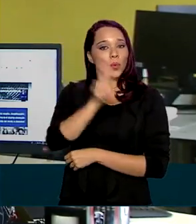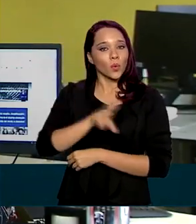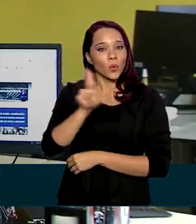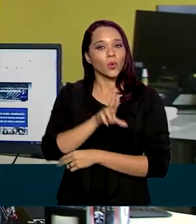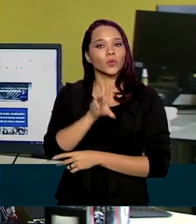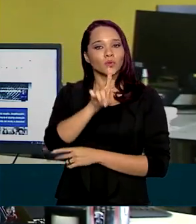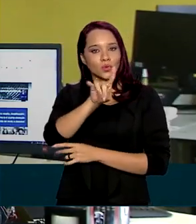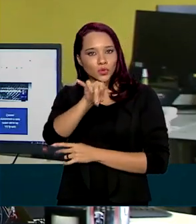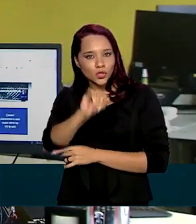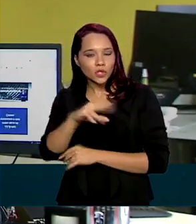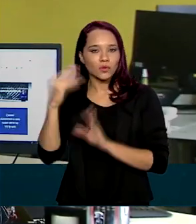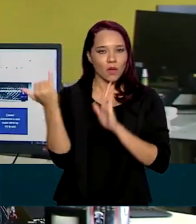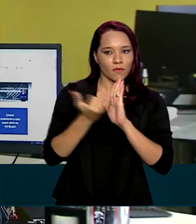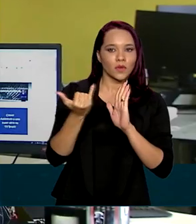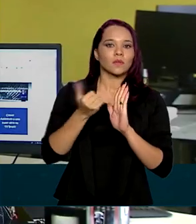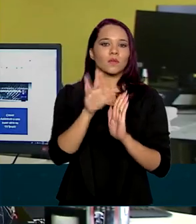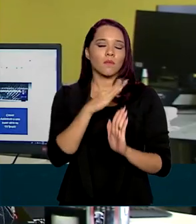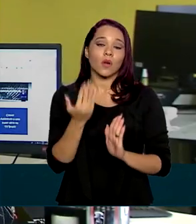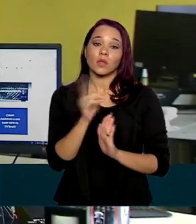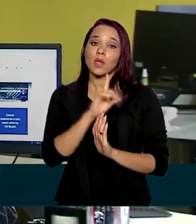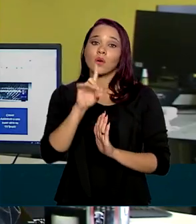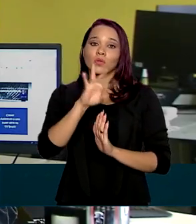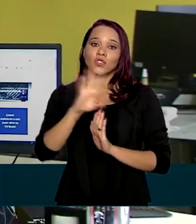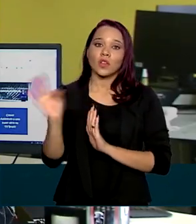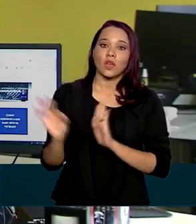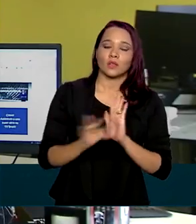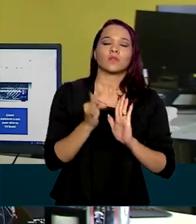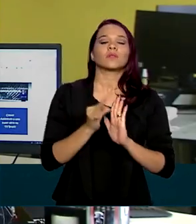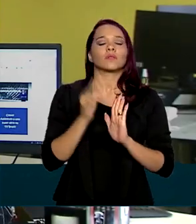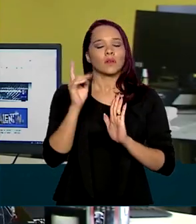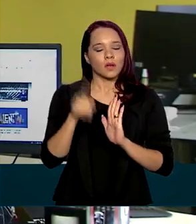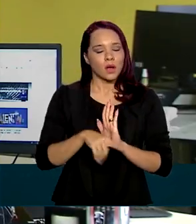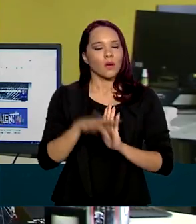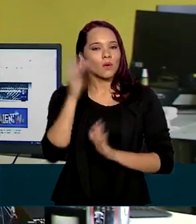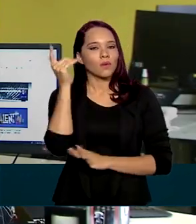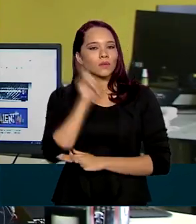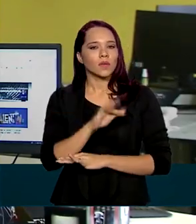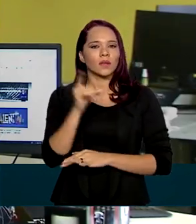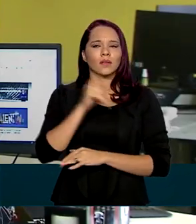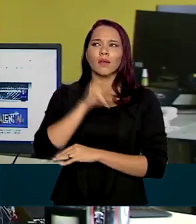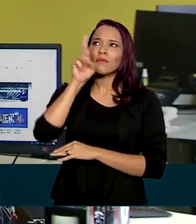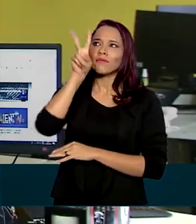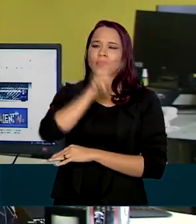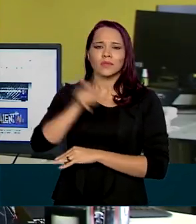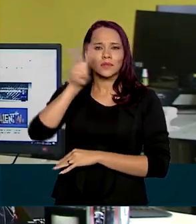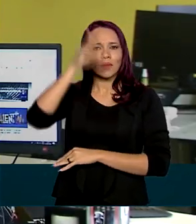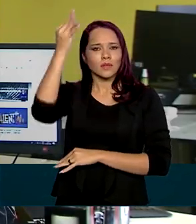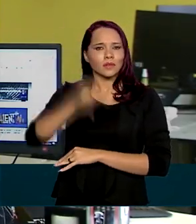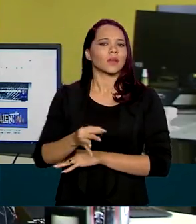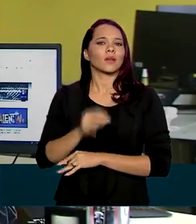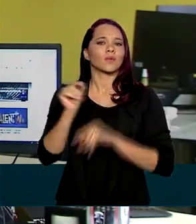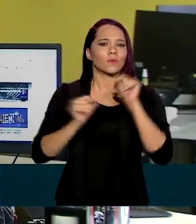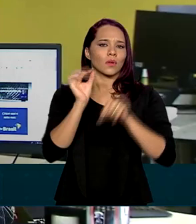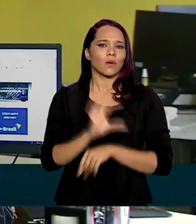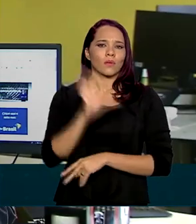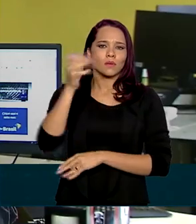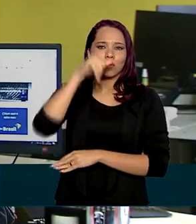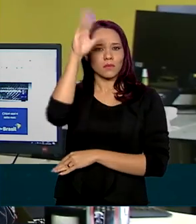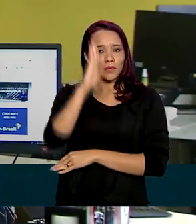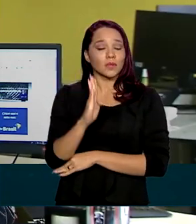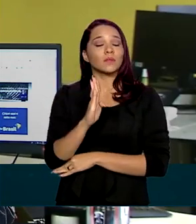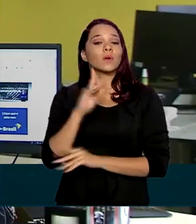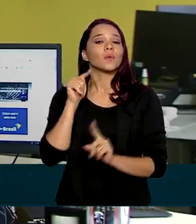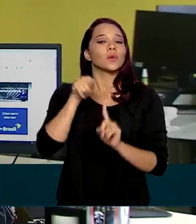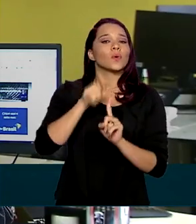data de ocorrência e não da data de registro, será possível ter um panorama mais realista do que ocorre no país. O